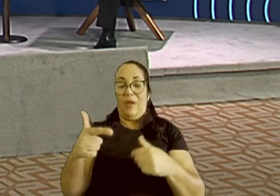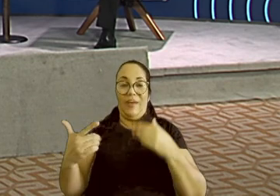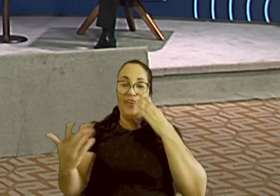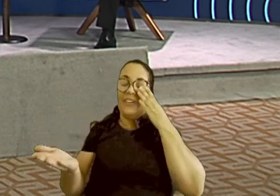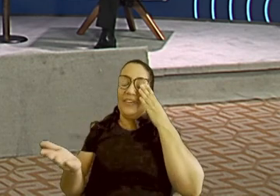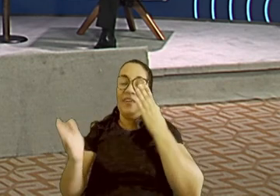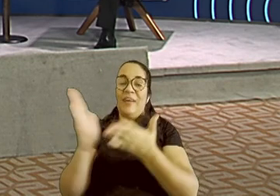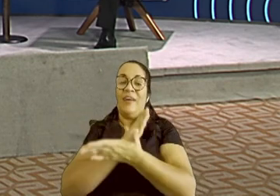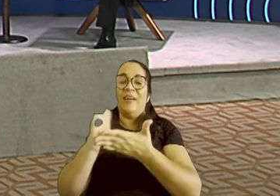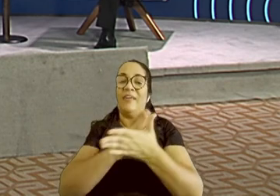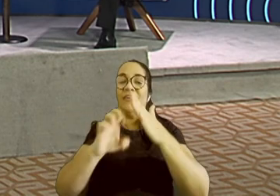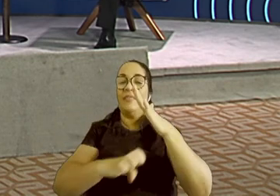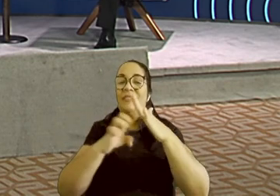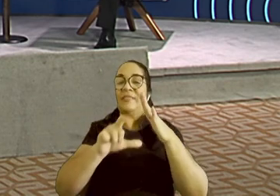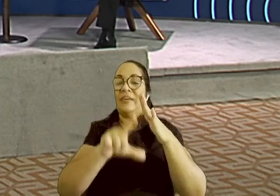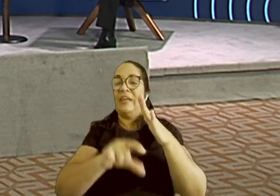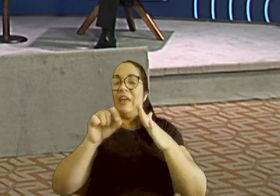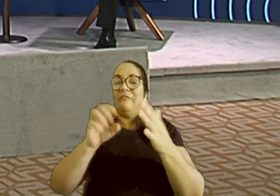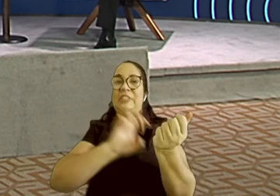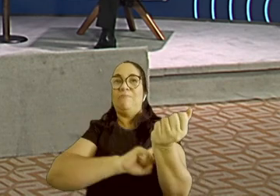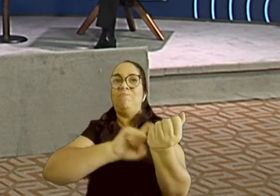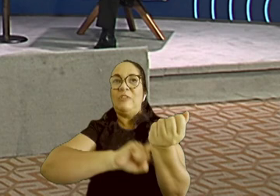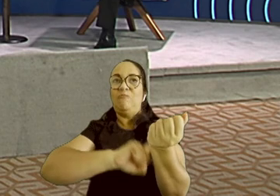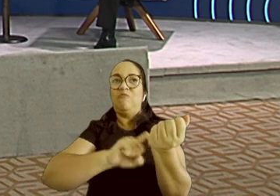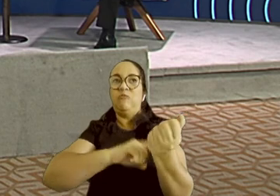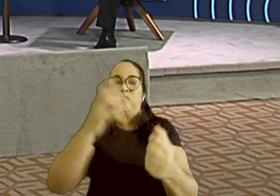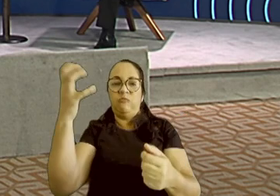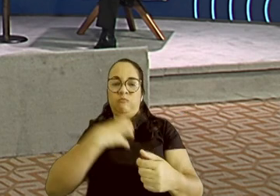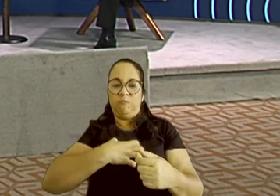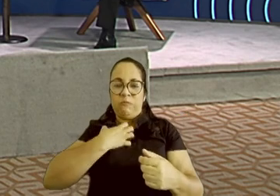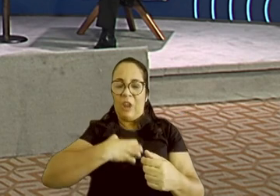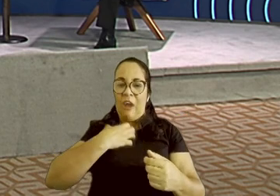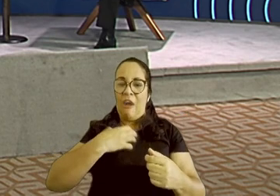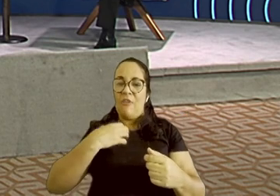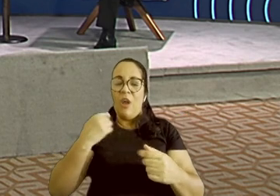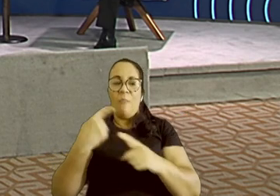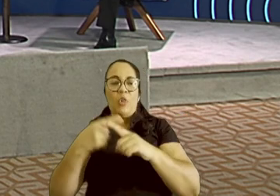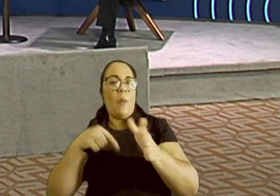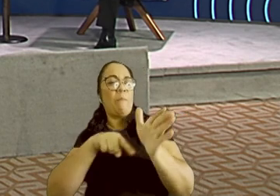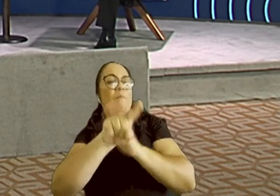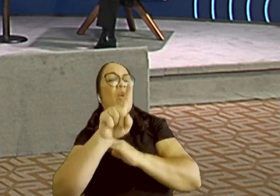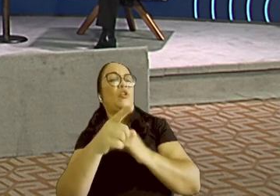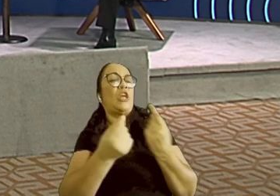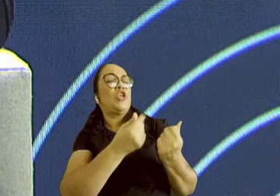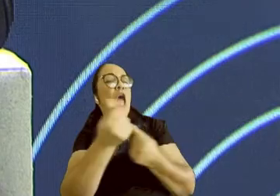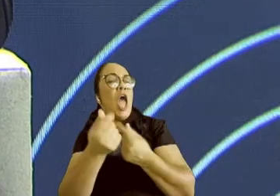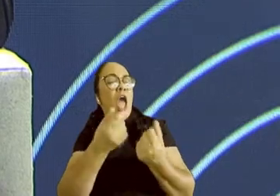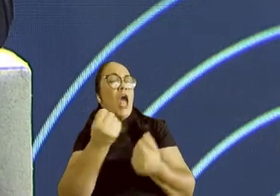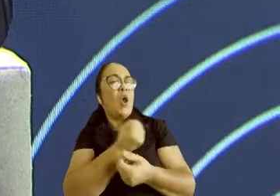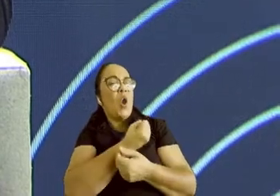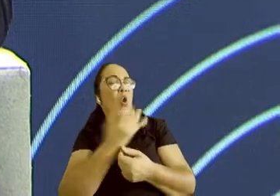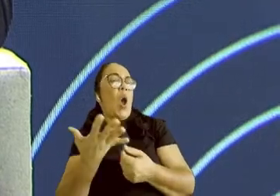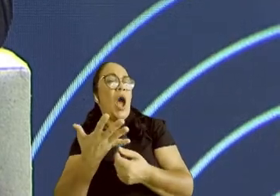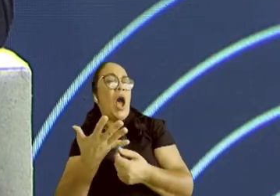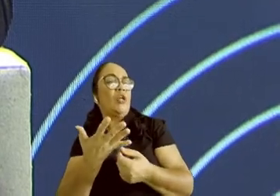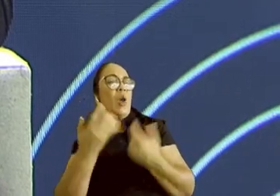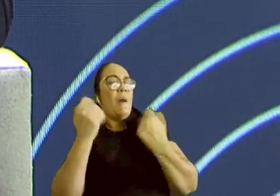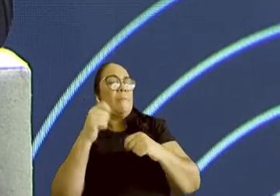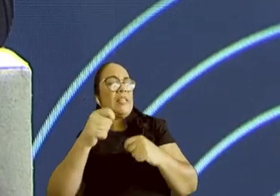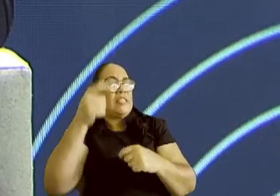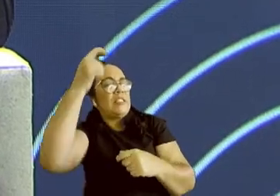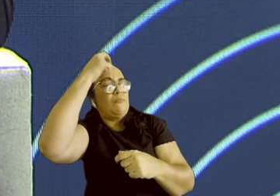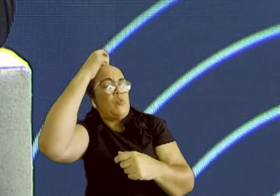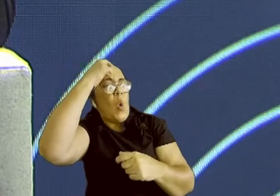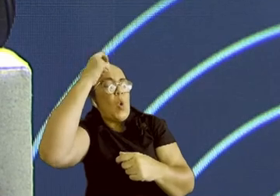também Ficam bravos com a gente quando a gente pergunta muito sobre margem sobre binar as projeções mais pés no chão aí mas a gente tem visto mais isso